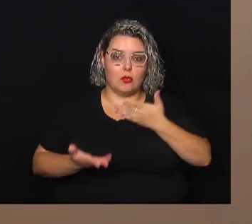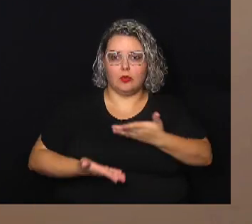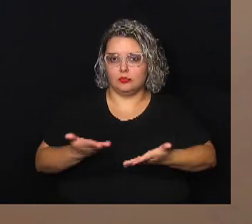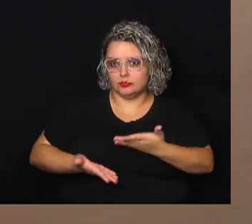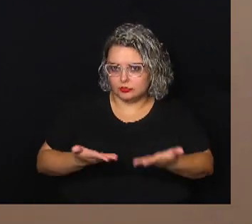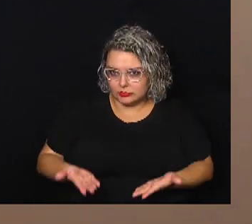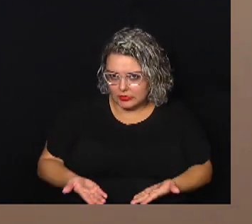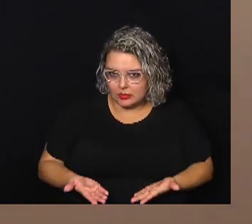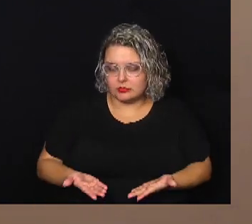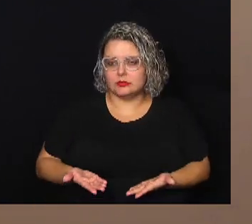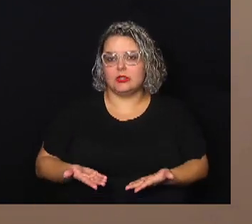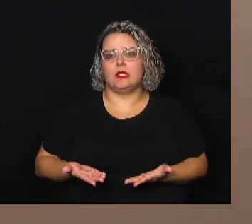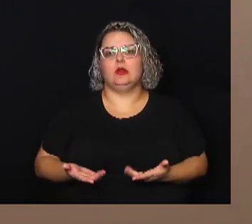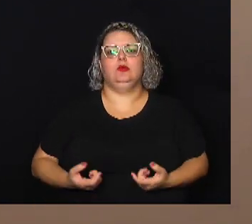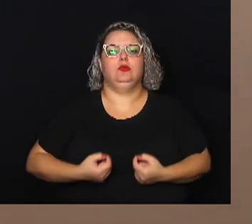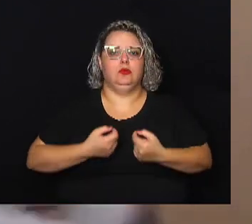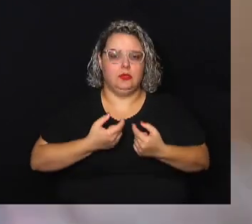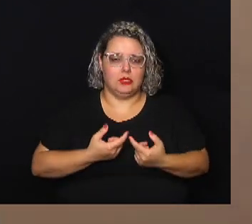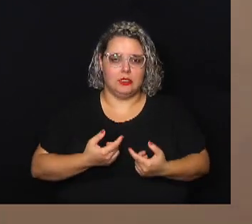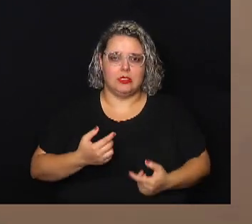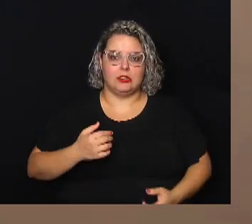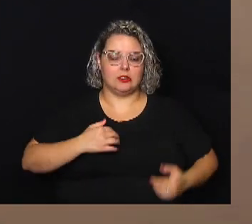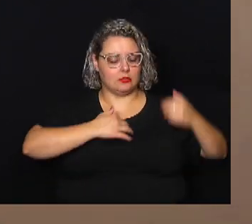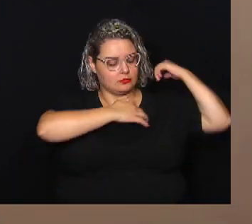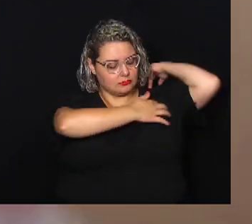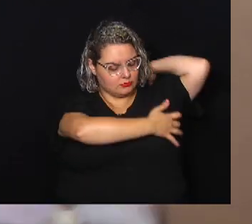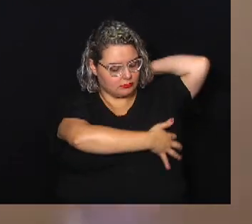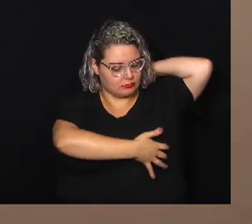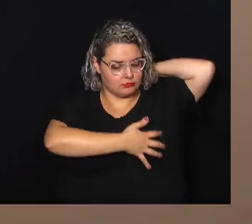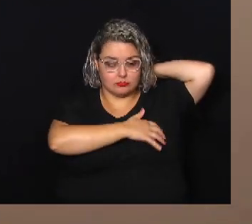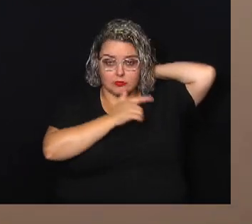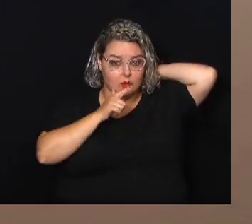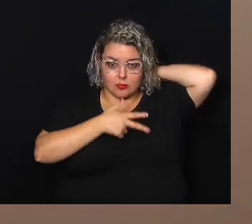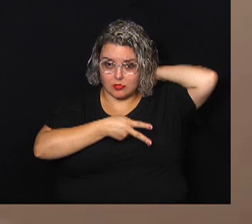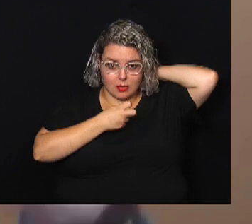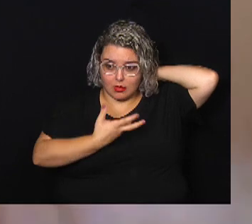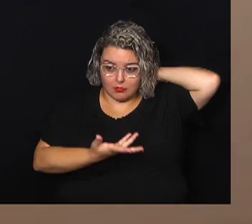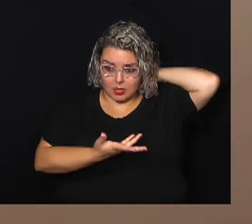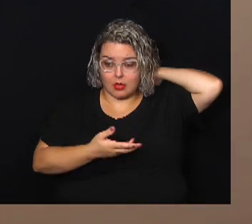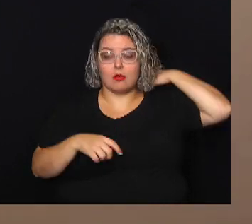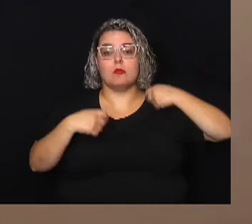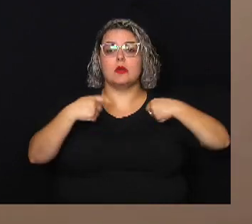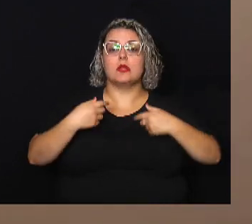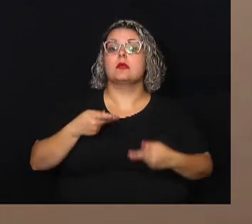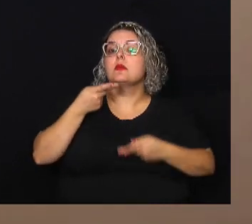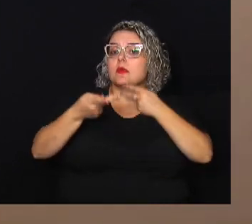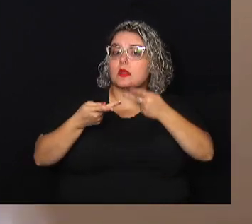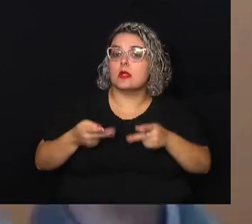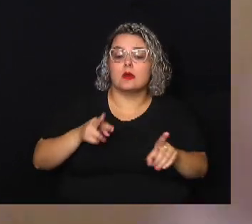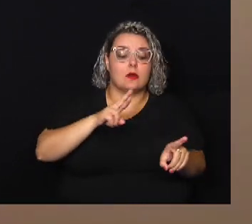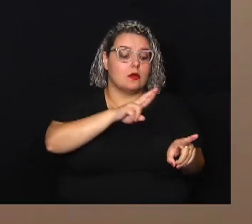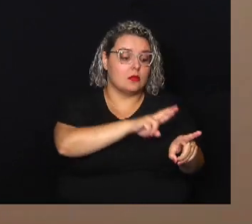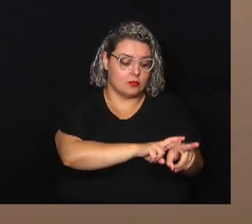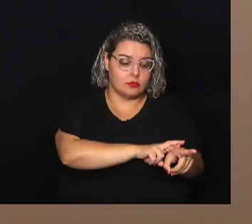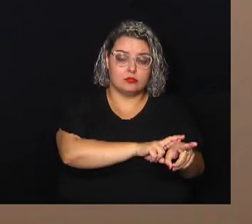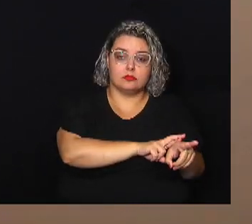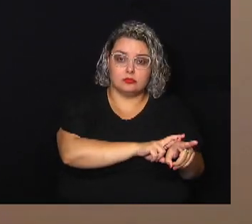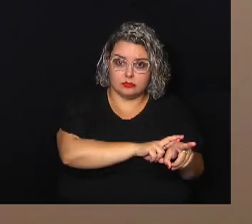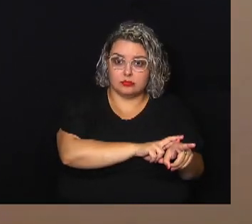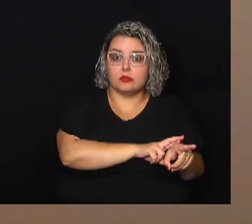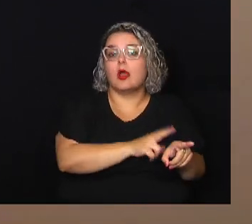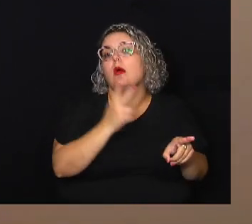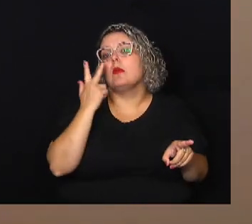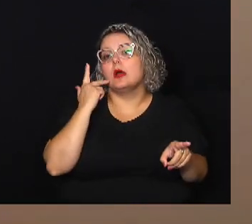palpáveis no exame físico. Seguindo o câncer de mama, a gente precisa falar sobre o câncer de próstata, que é o câncer mais comum no